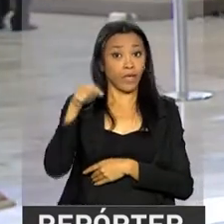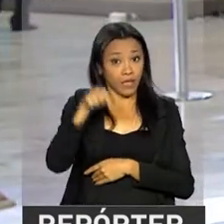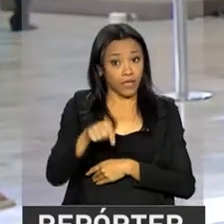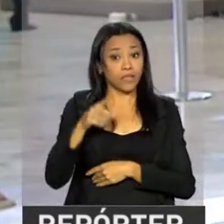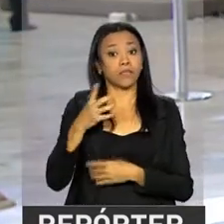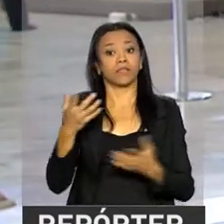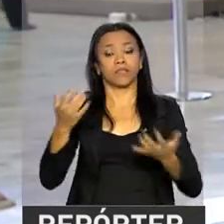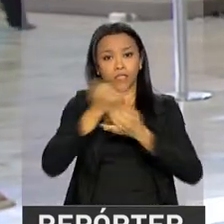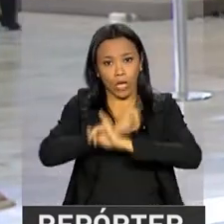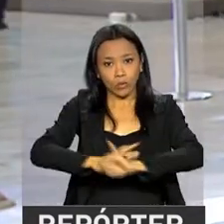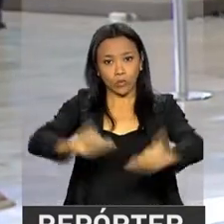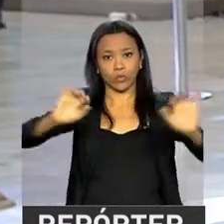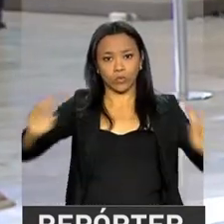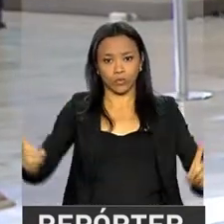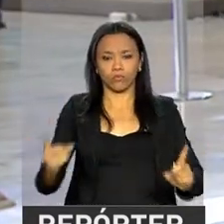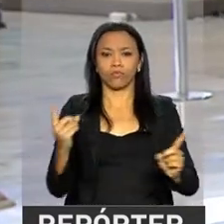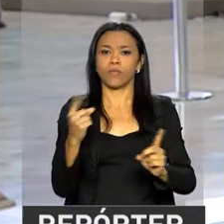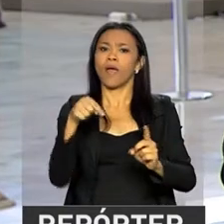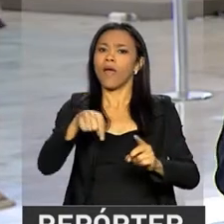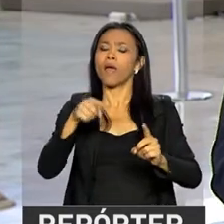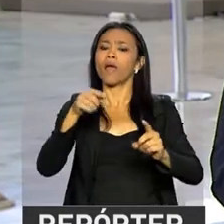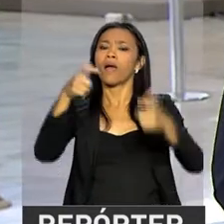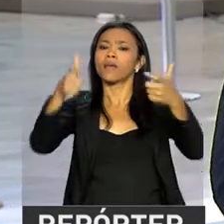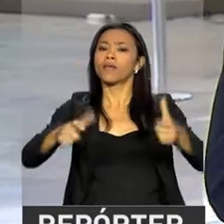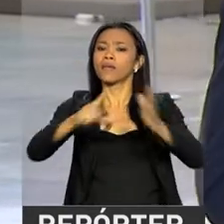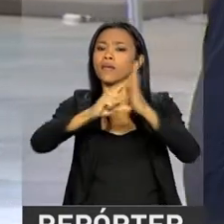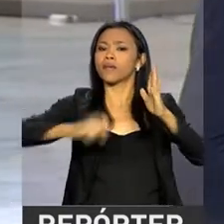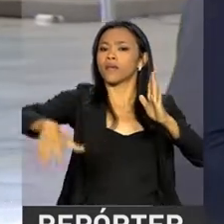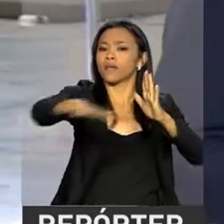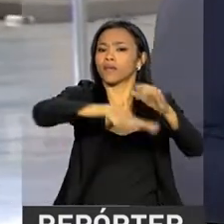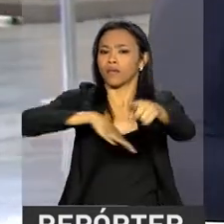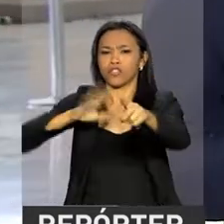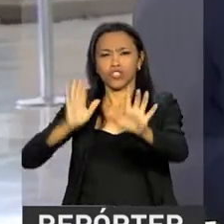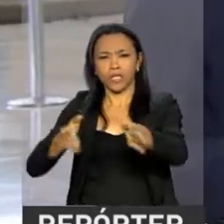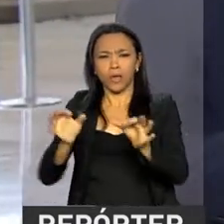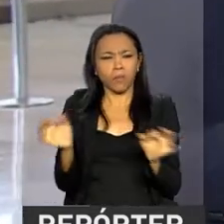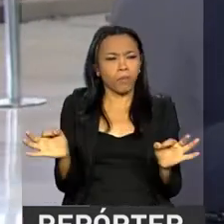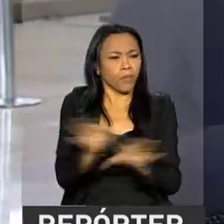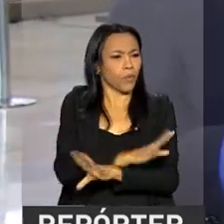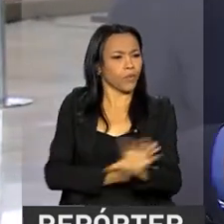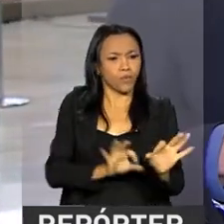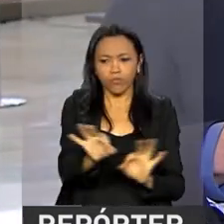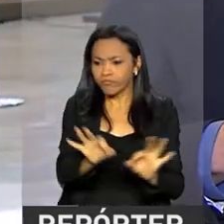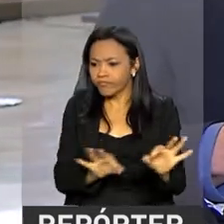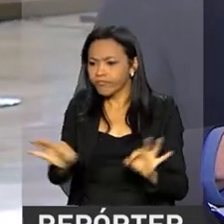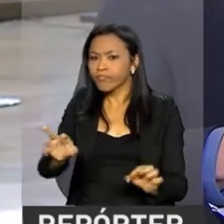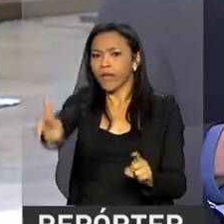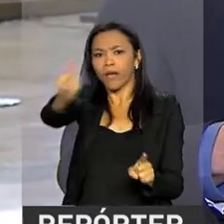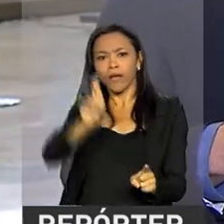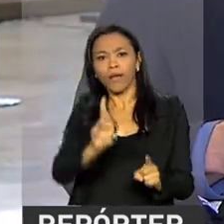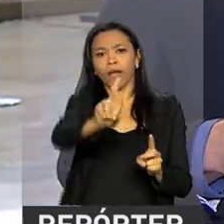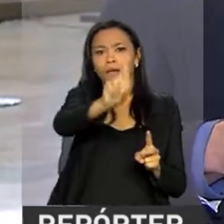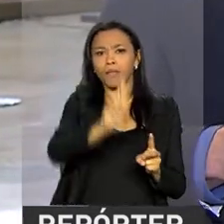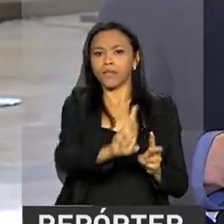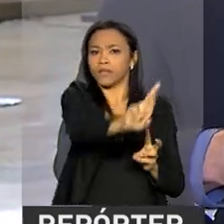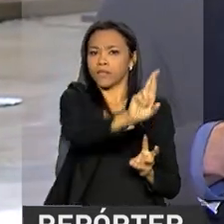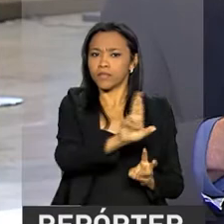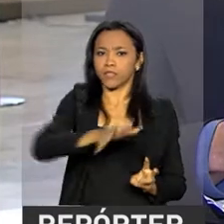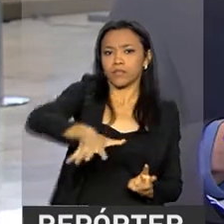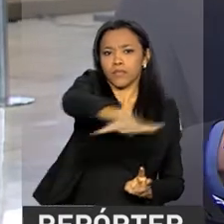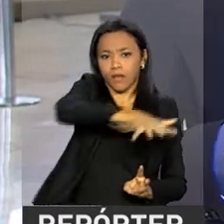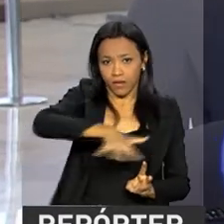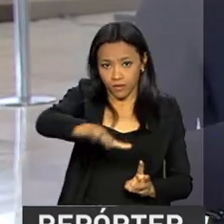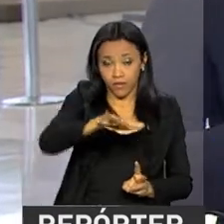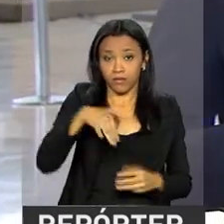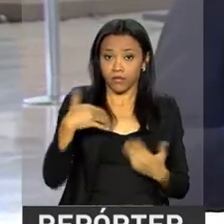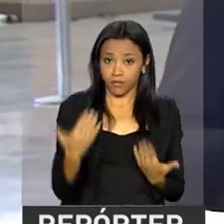aqui no Salão Nobre do Palácio do Planalto, inclusive já está tudo pronto com a participação de representantes do setor. A